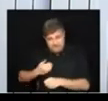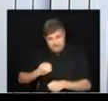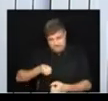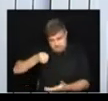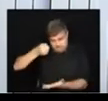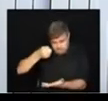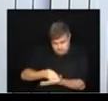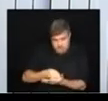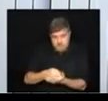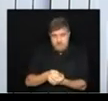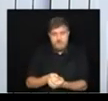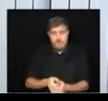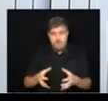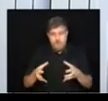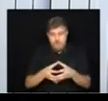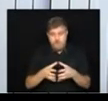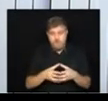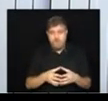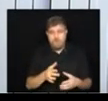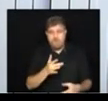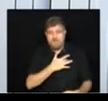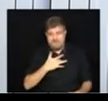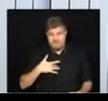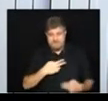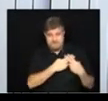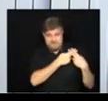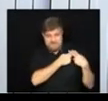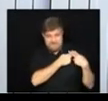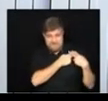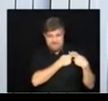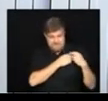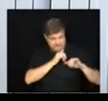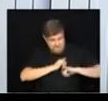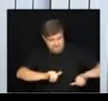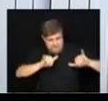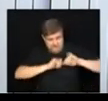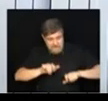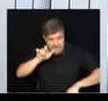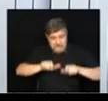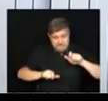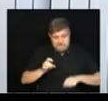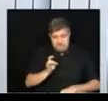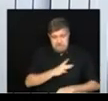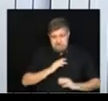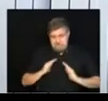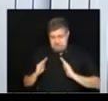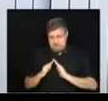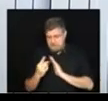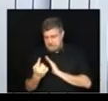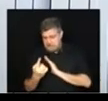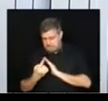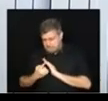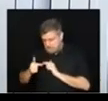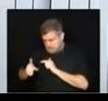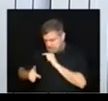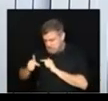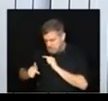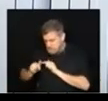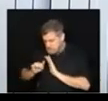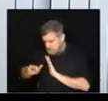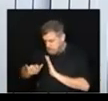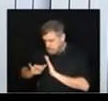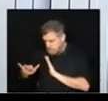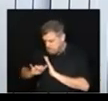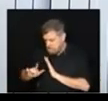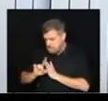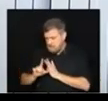decretado pela OMS a pandemia, houve aquele medo, todo mundo ficou em casa, o home office muito grande. Depois, aos poucos,